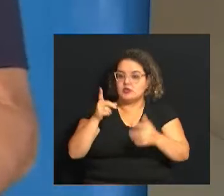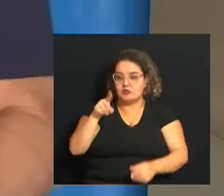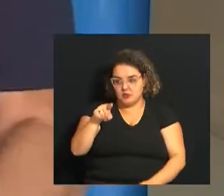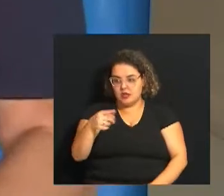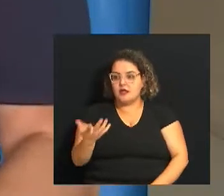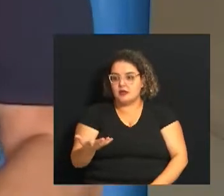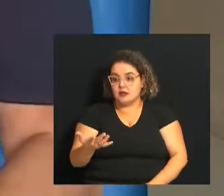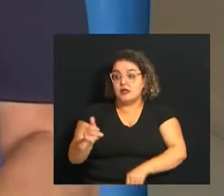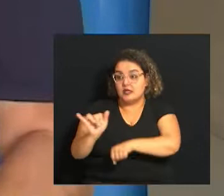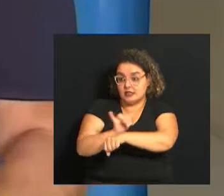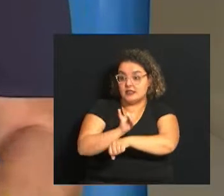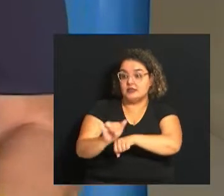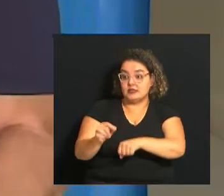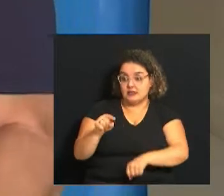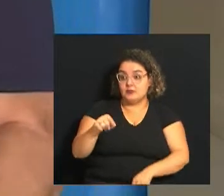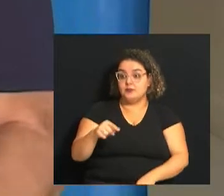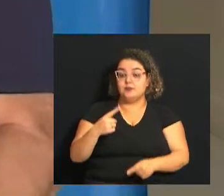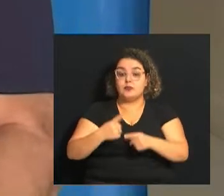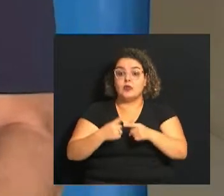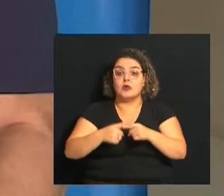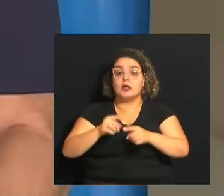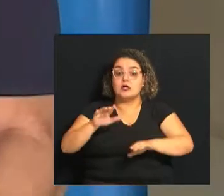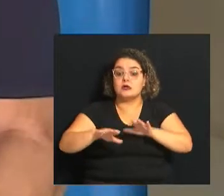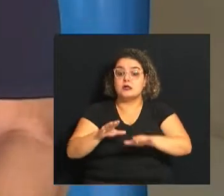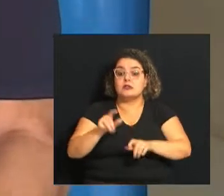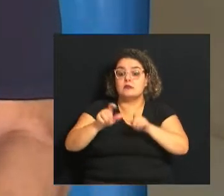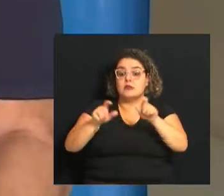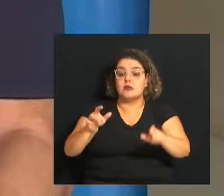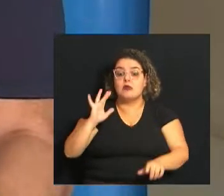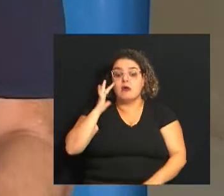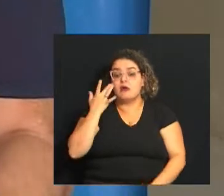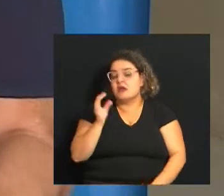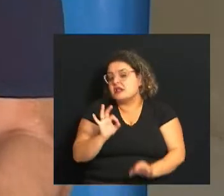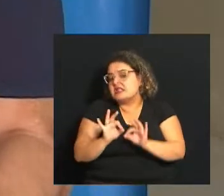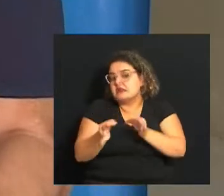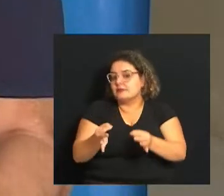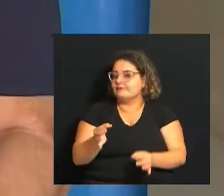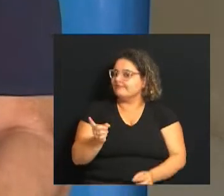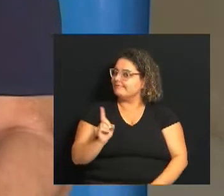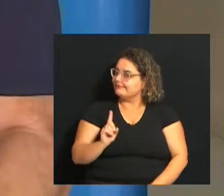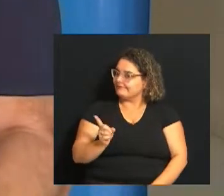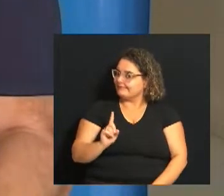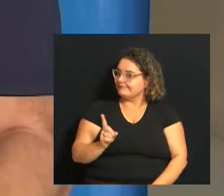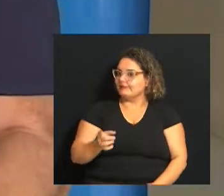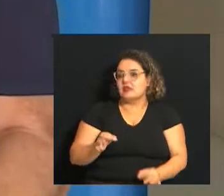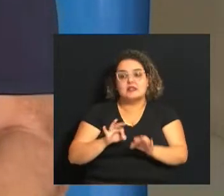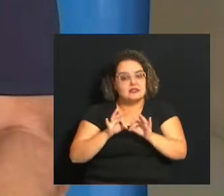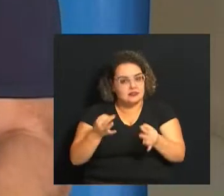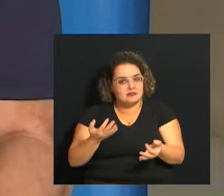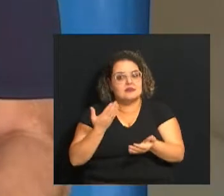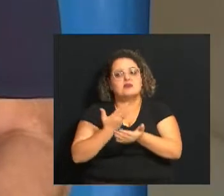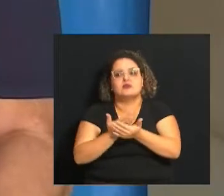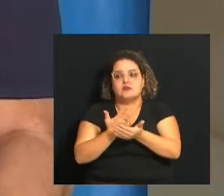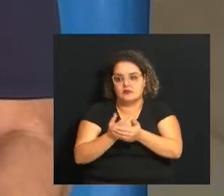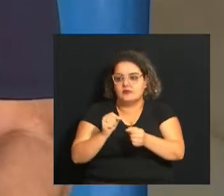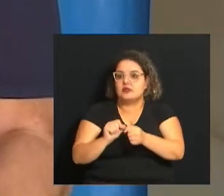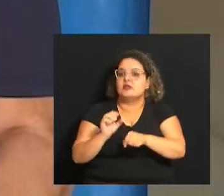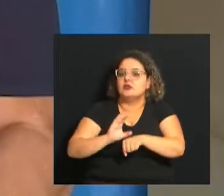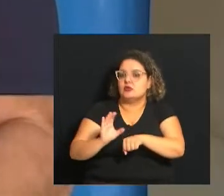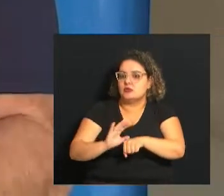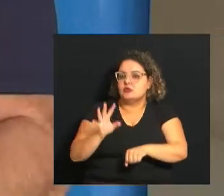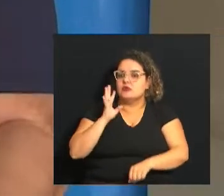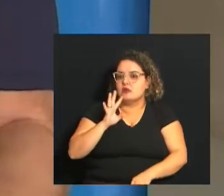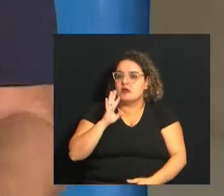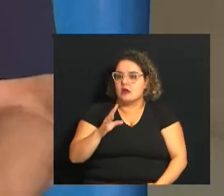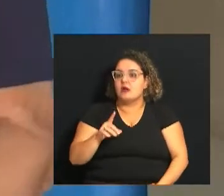muito importante, né? Porque as pessoas acham que é simples, mas não é bem assim. Estudar, fazer um curso bacana e tal. Né?